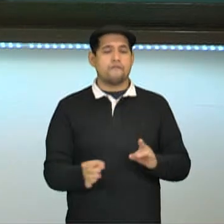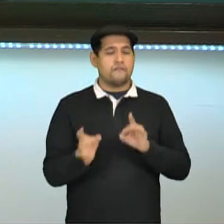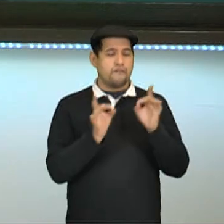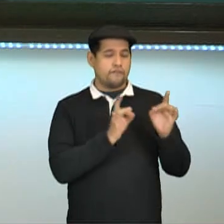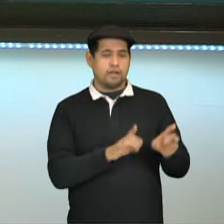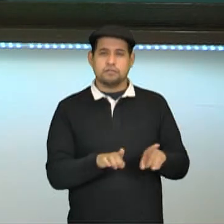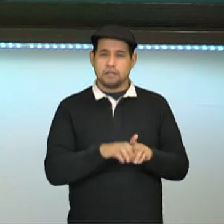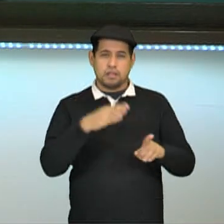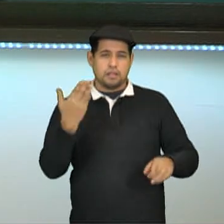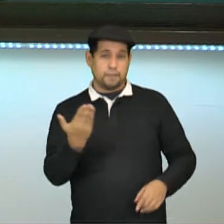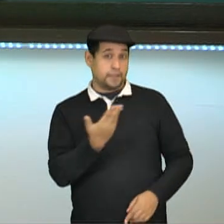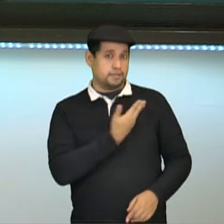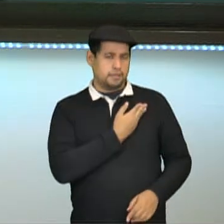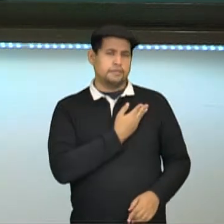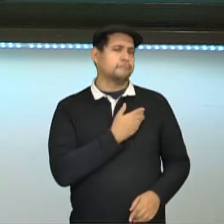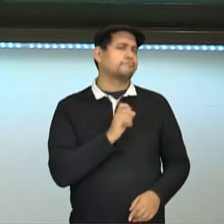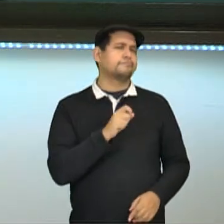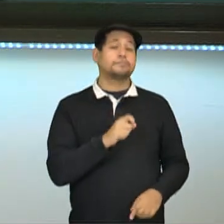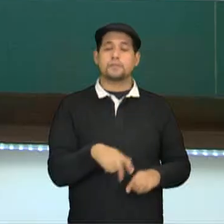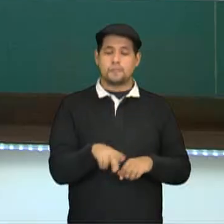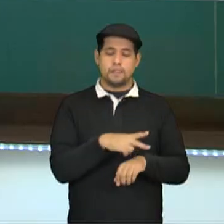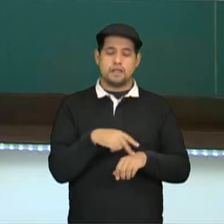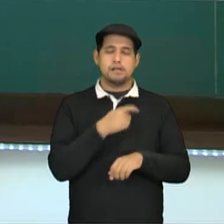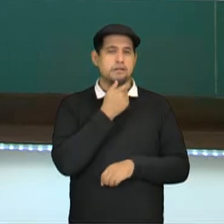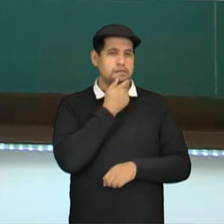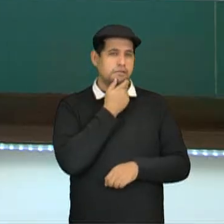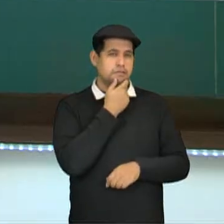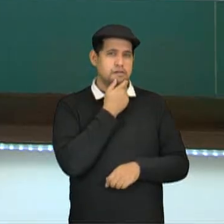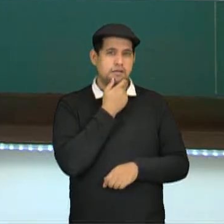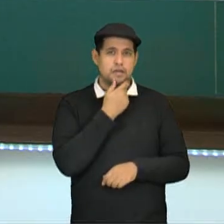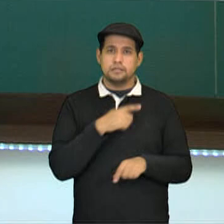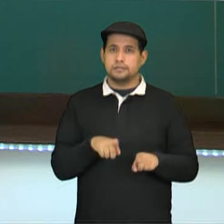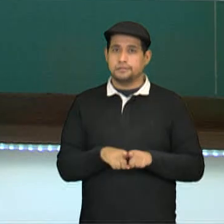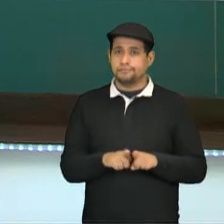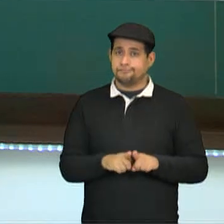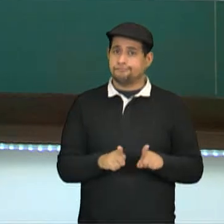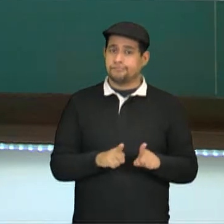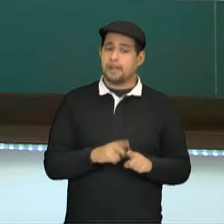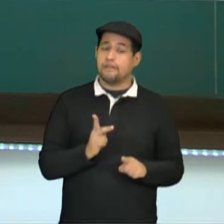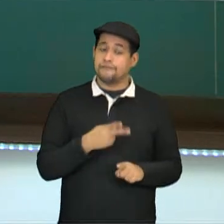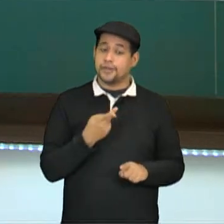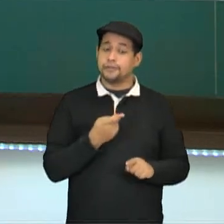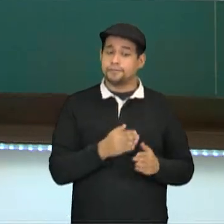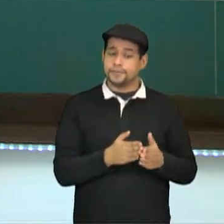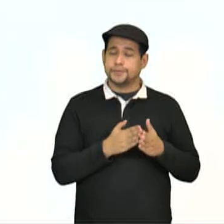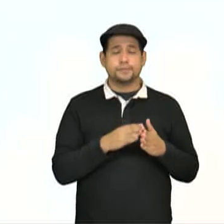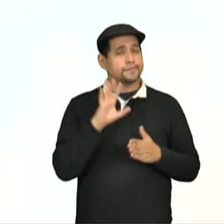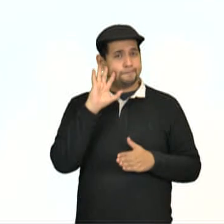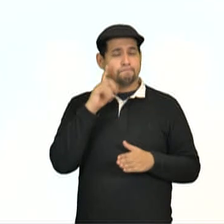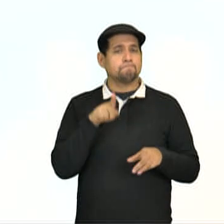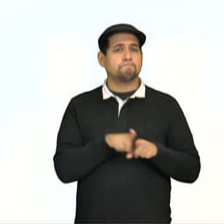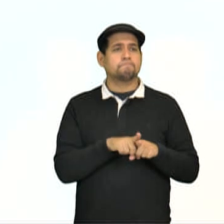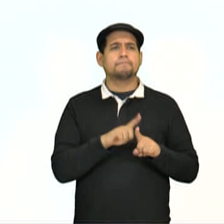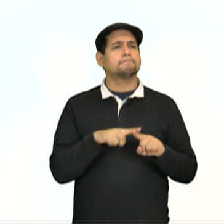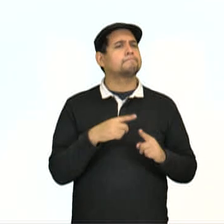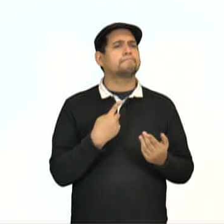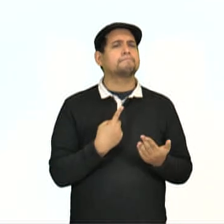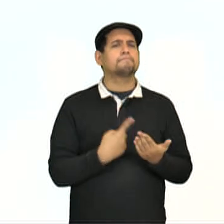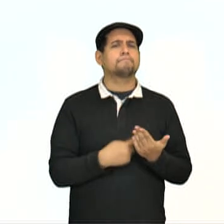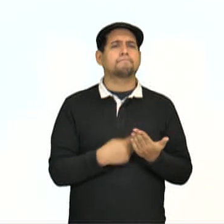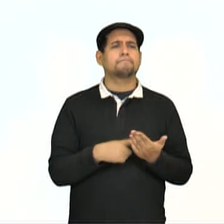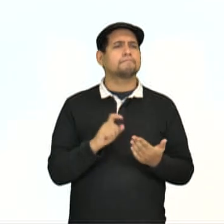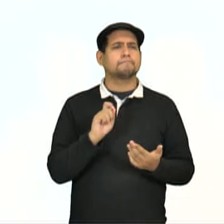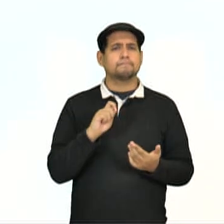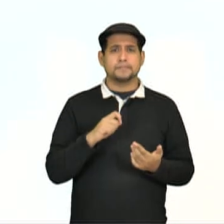Comércio e Amizade, onde a Inglaterra, aliás, ela até forçou a barra para isso acontecer. Ela vai estabelecer,